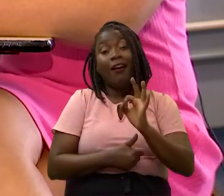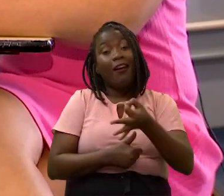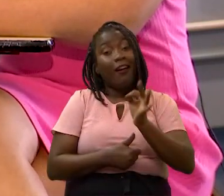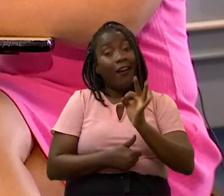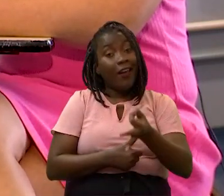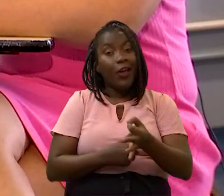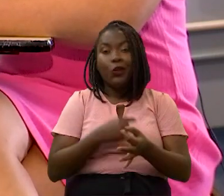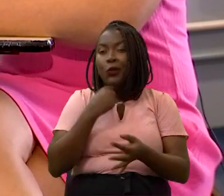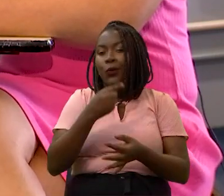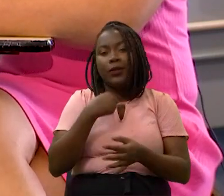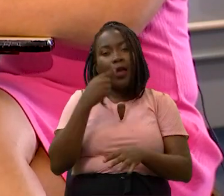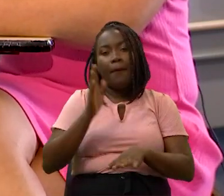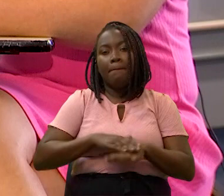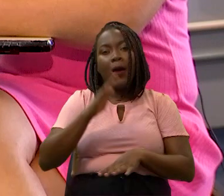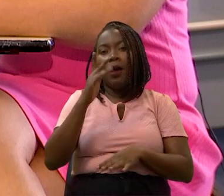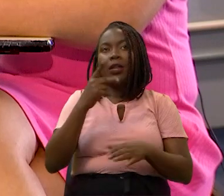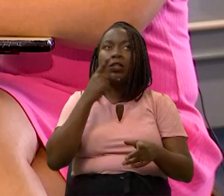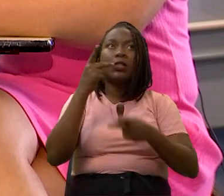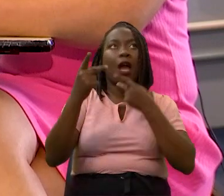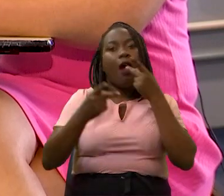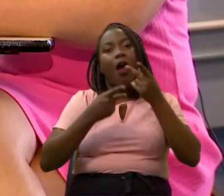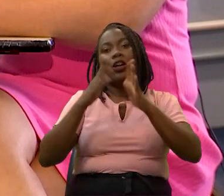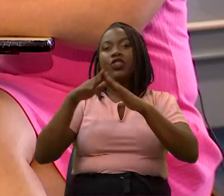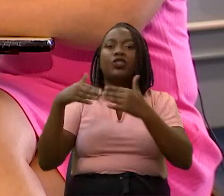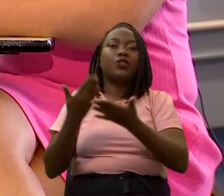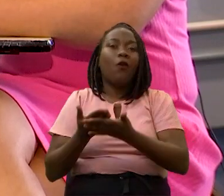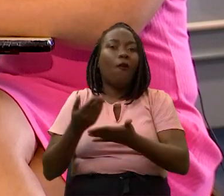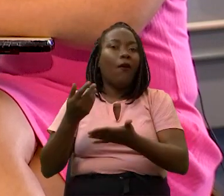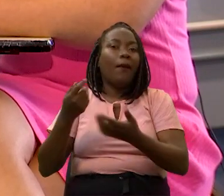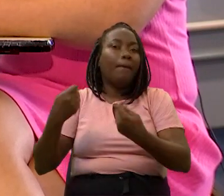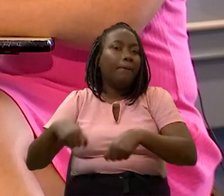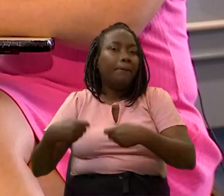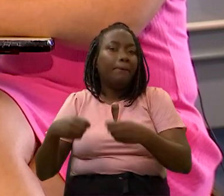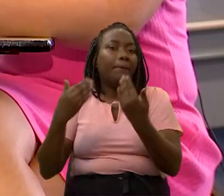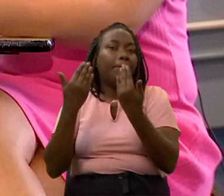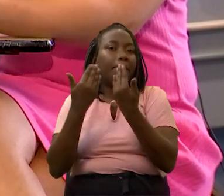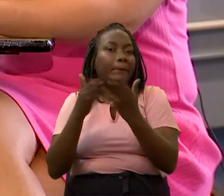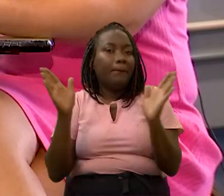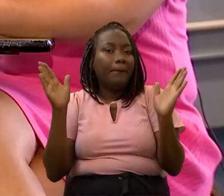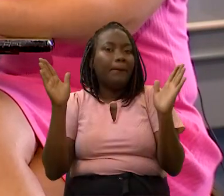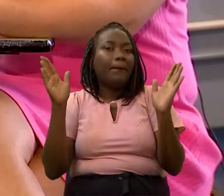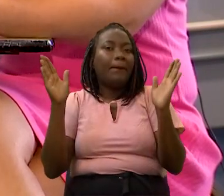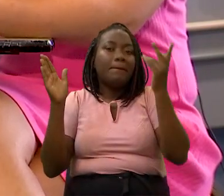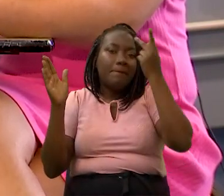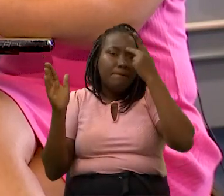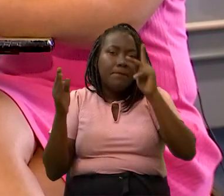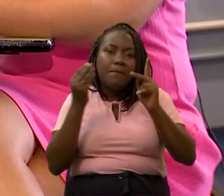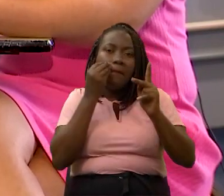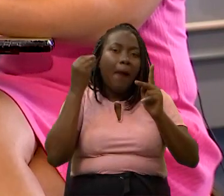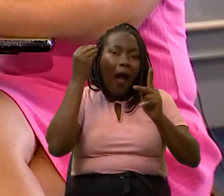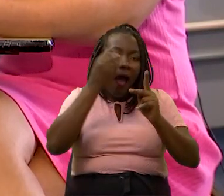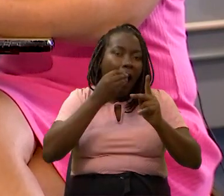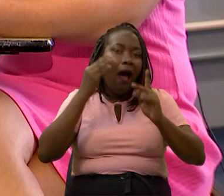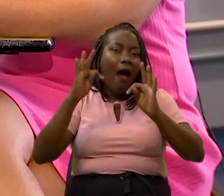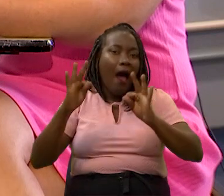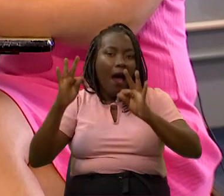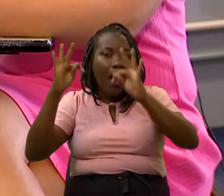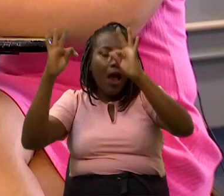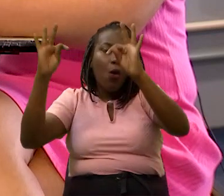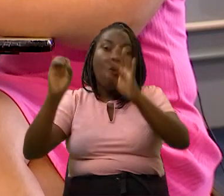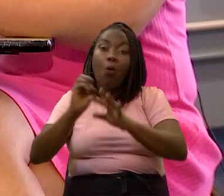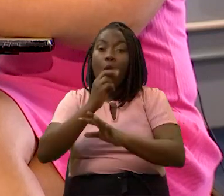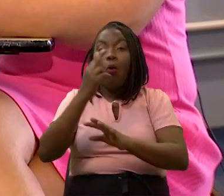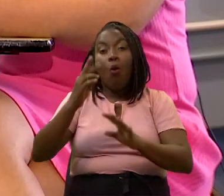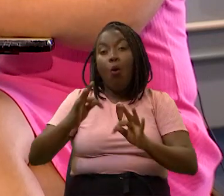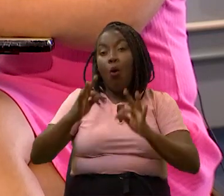né? Não dá mais para dizer que a escola precisa se abrir para a experiência tecnológica